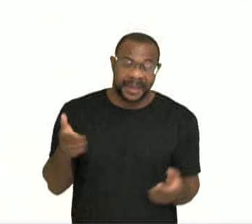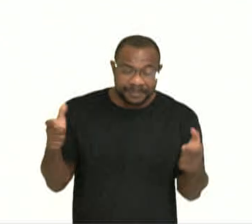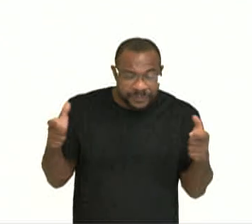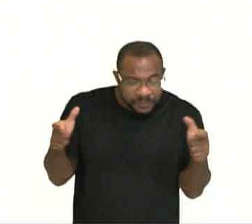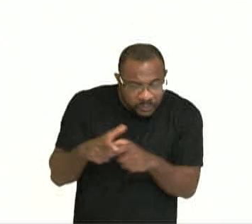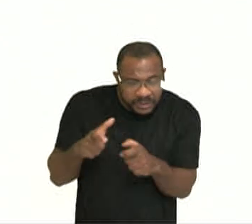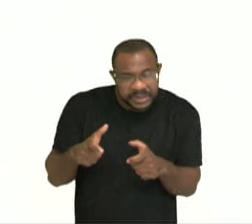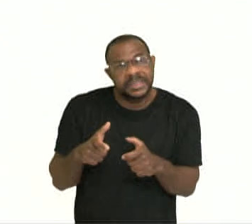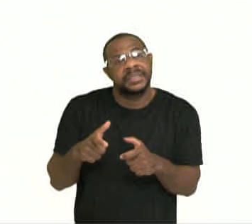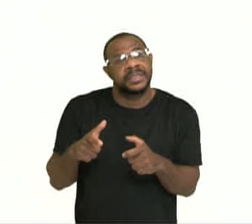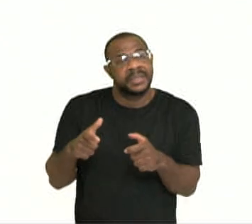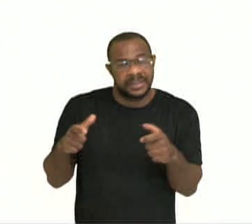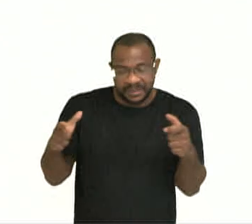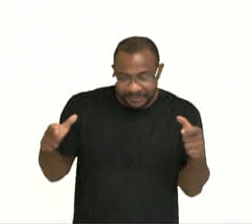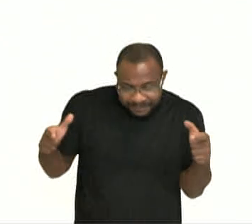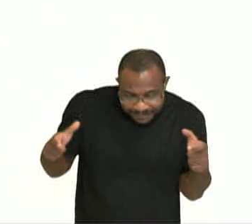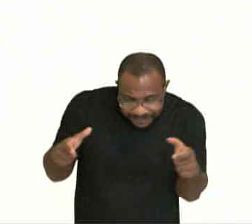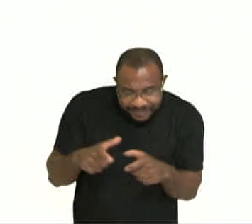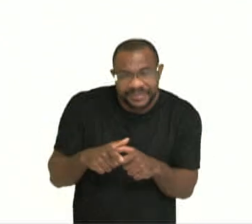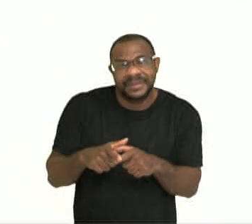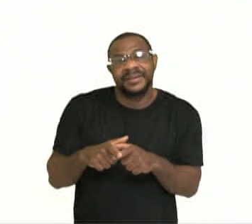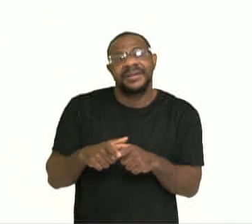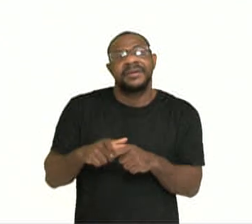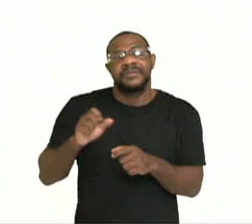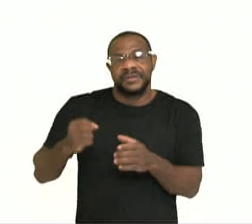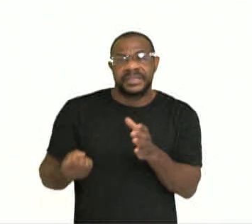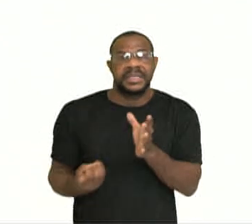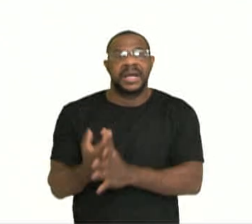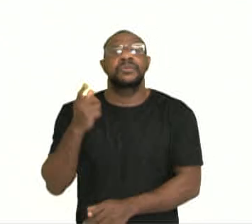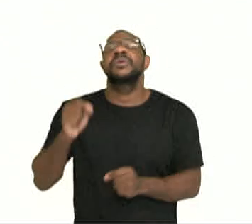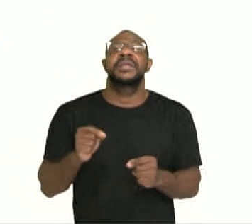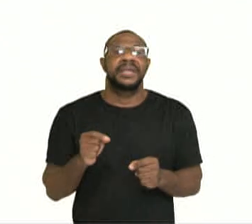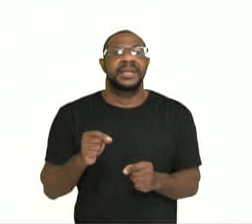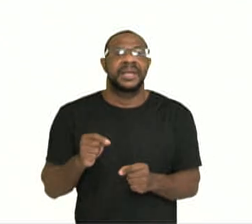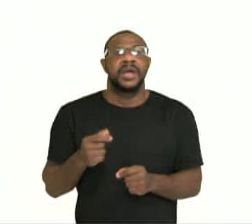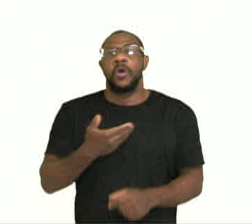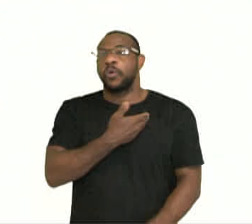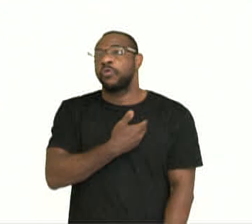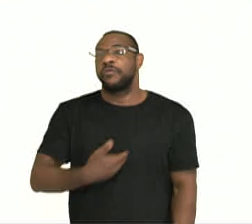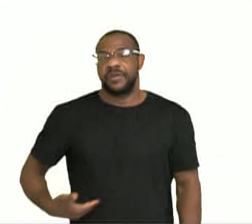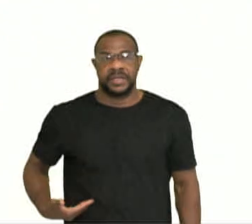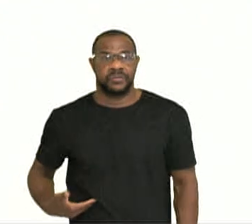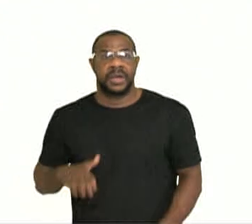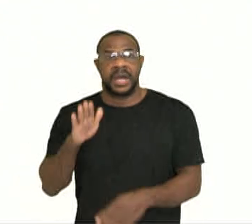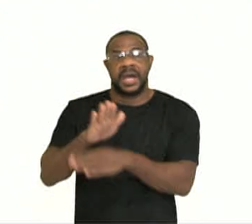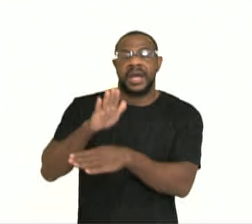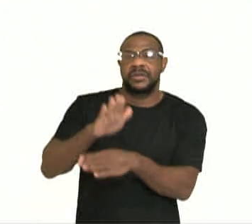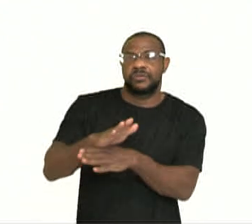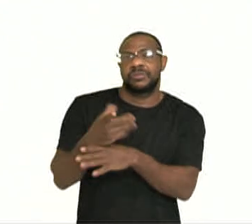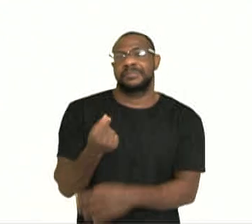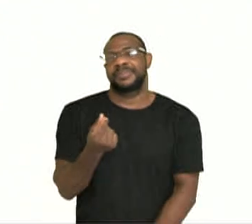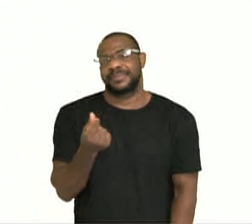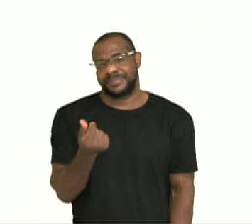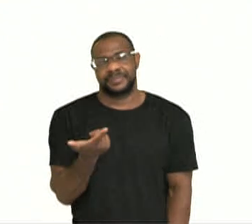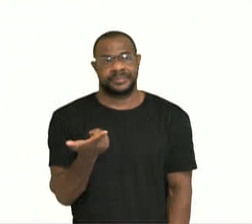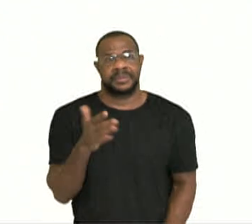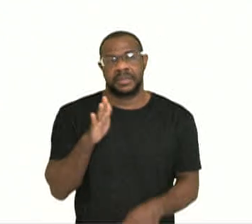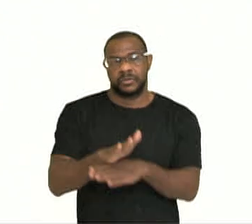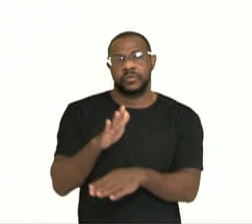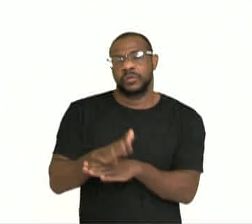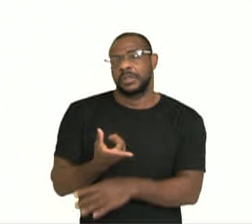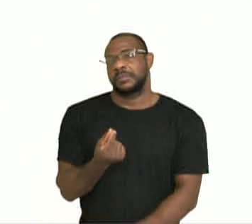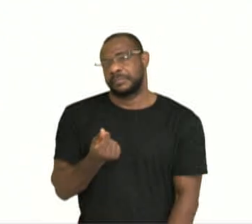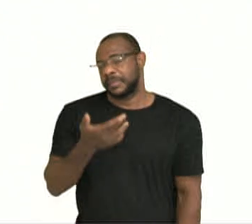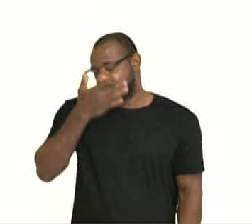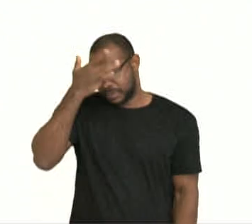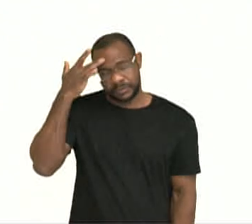situação, foi criado o auxílio emergencial, mas não é algo que leva a uma renda que